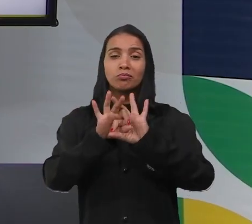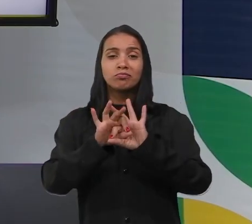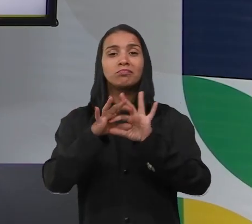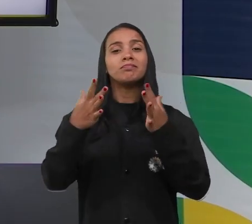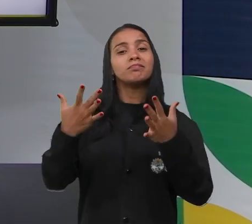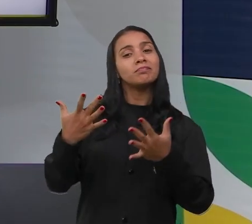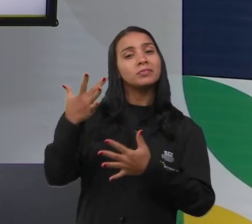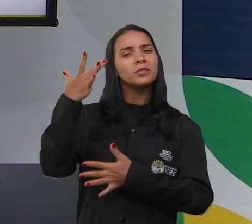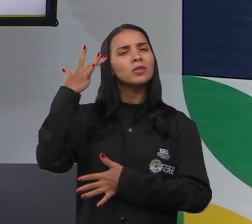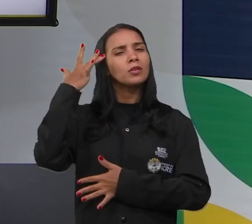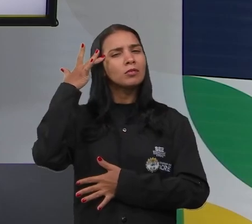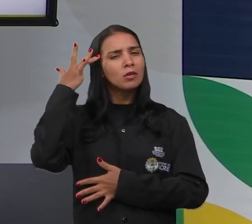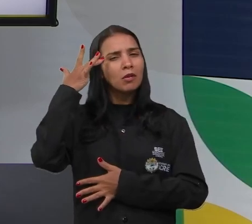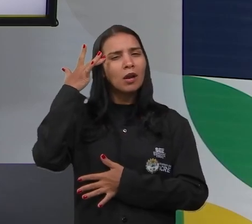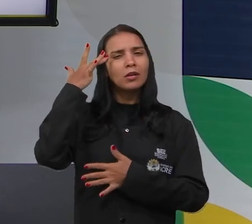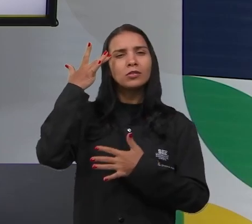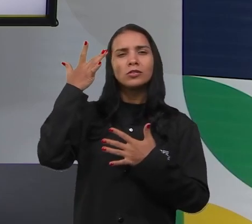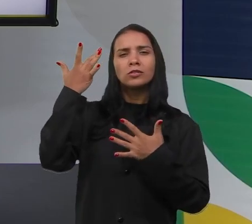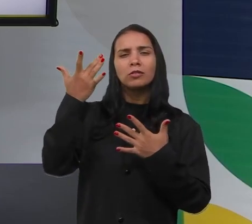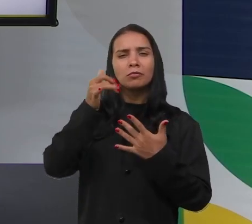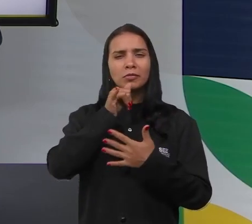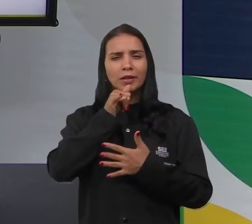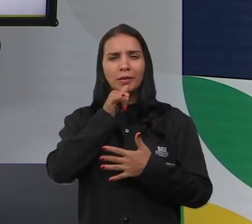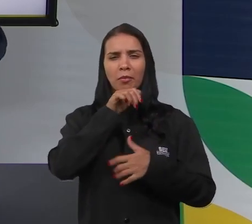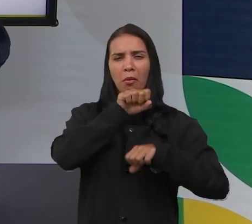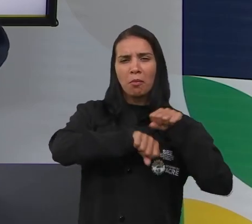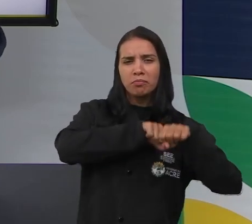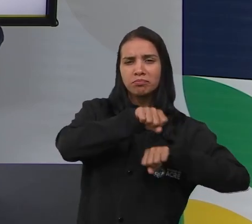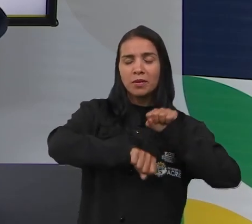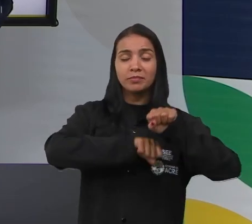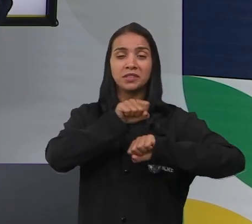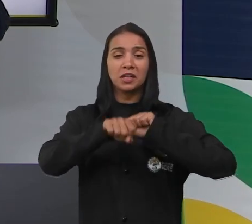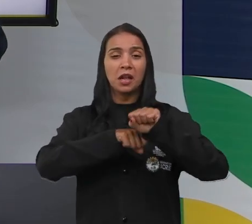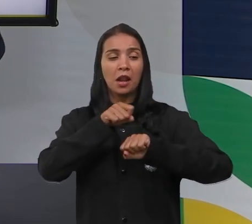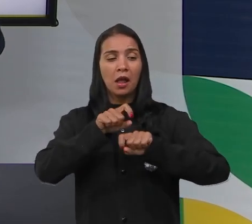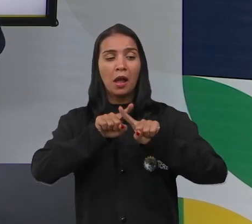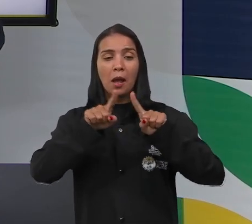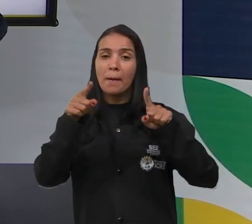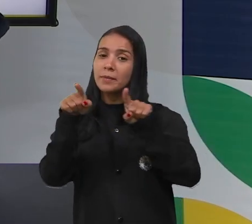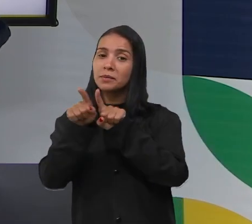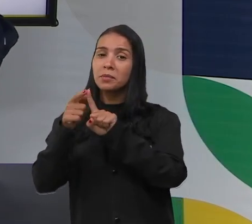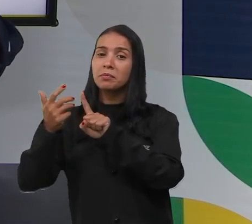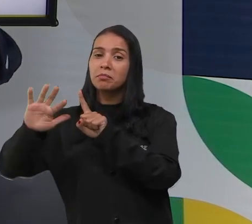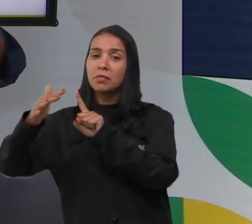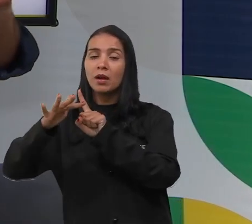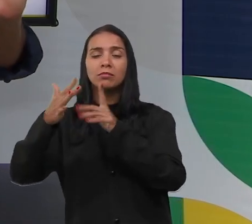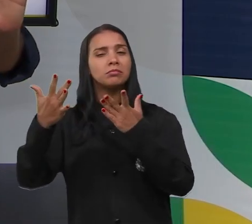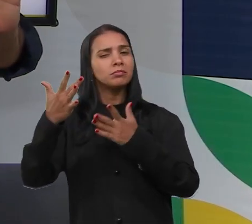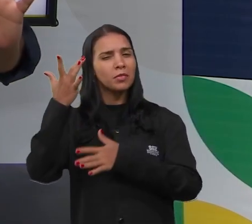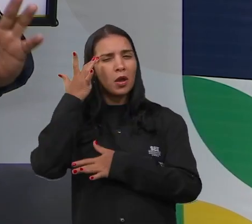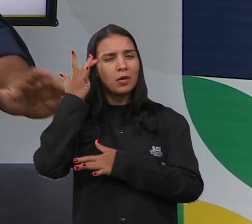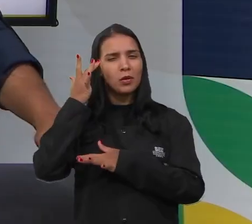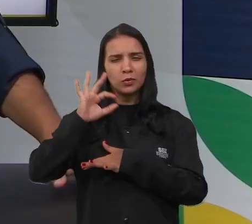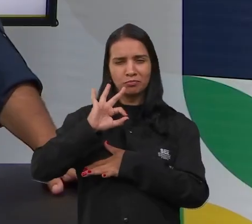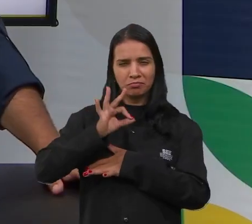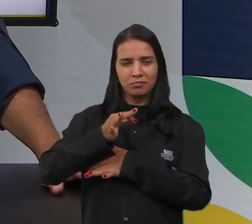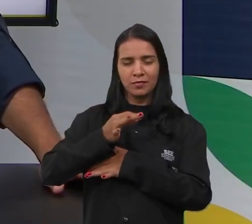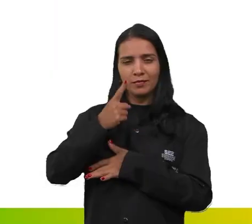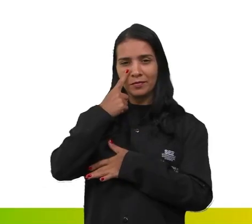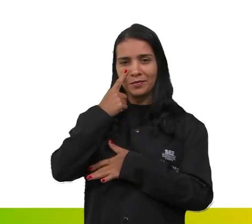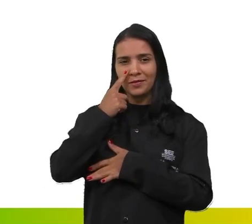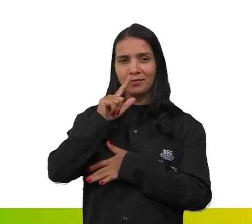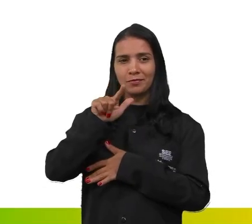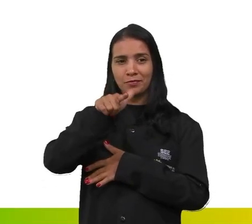uma caminho de bicicleta, faz um ciclismo, mas também está fazendo a prática. Acho que provavelmente. Aí vamos ver